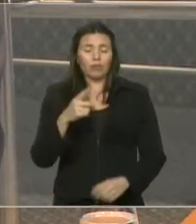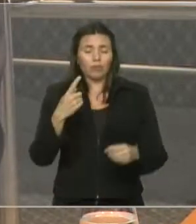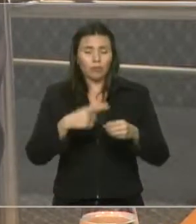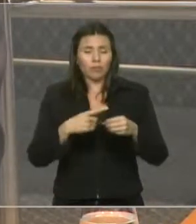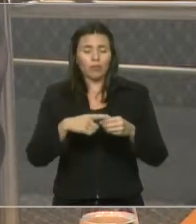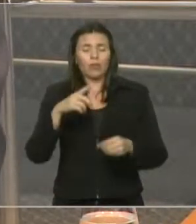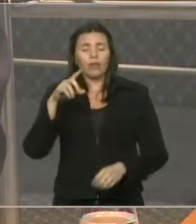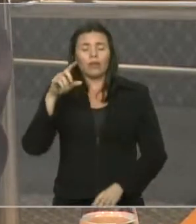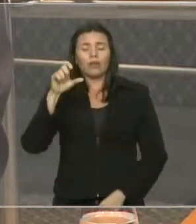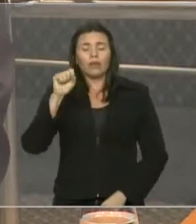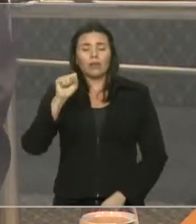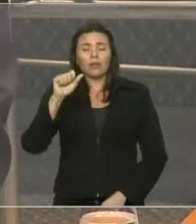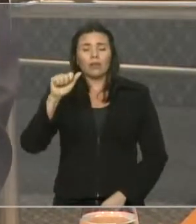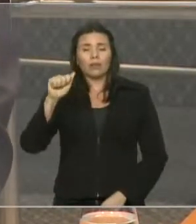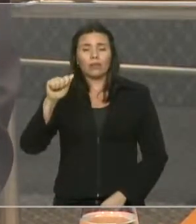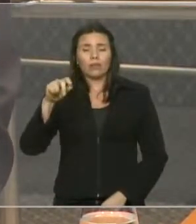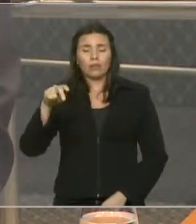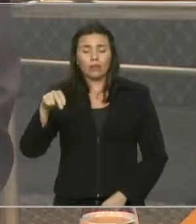A dona...